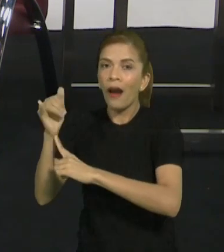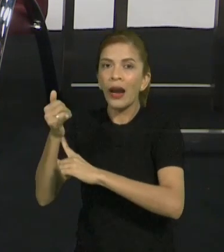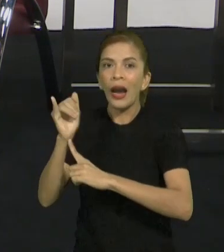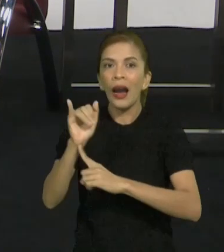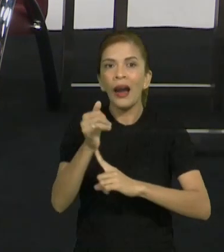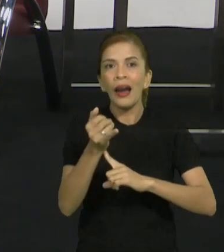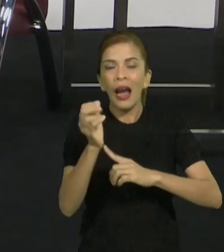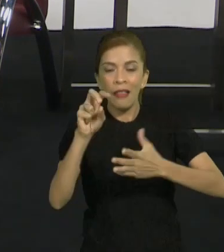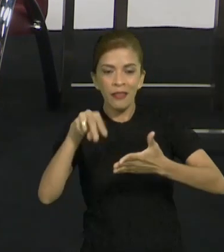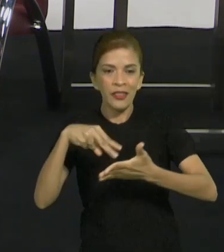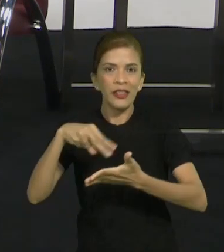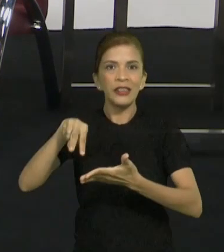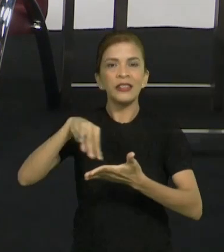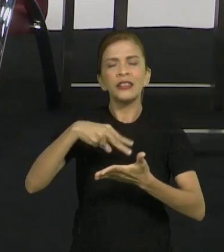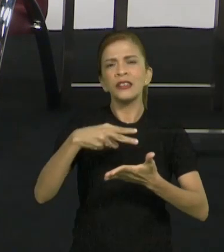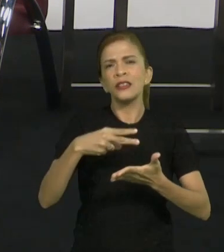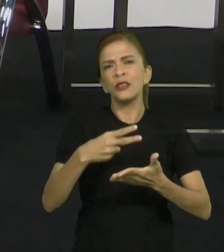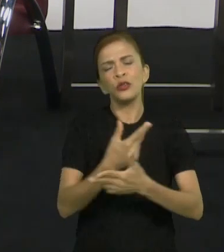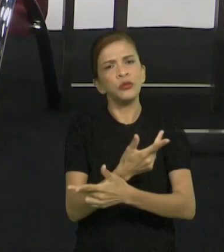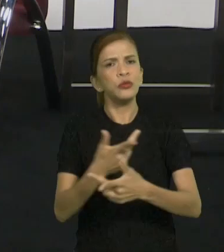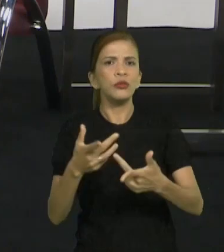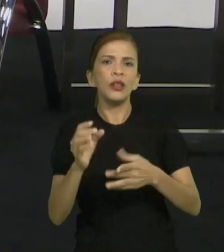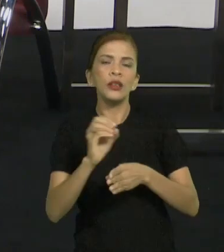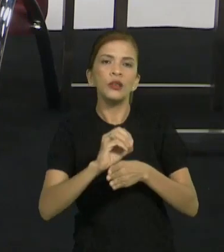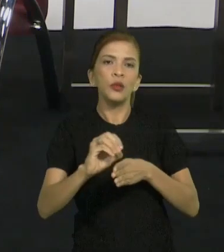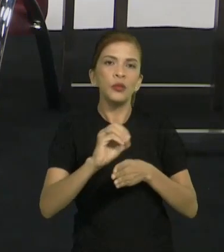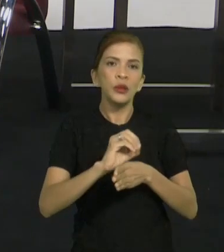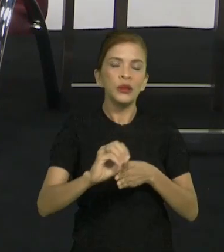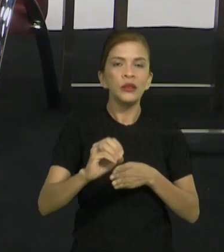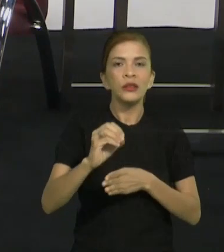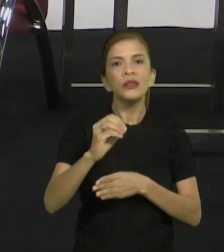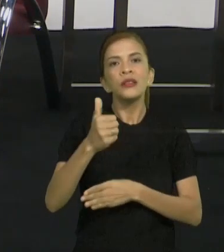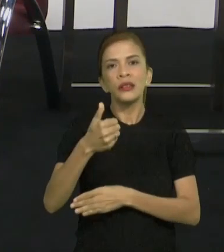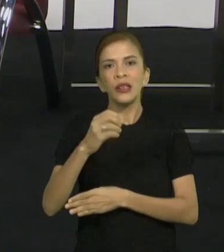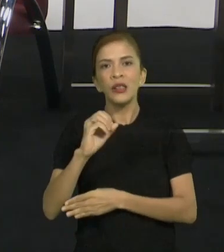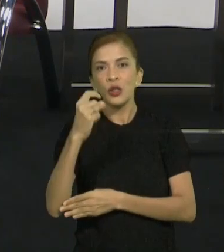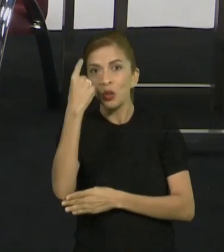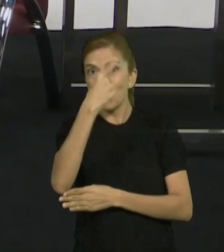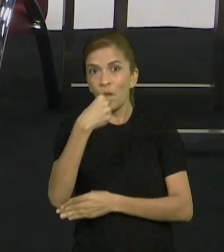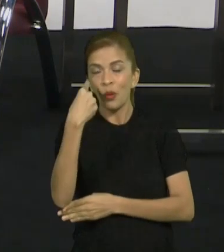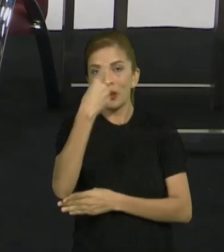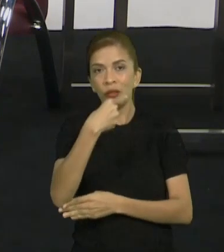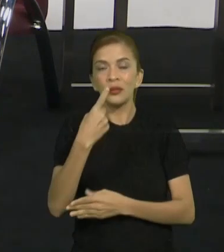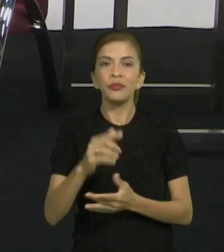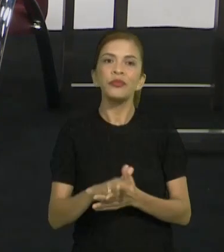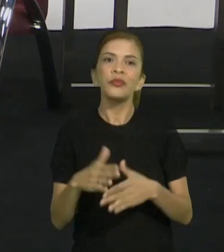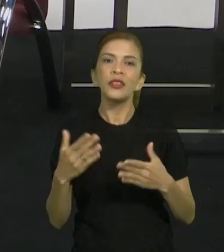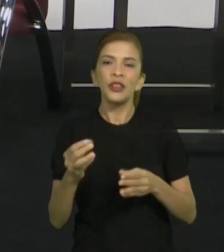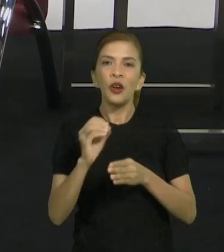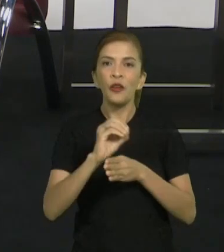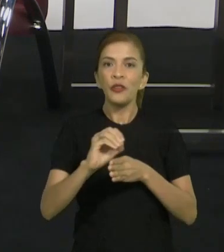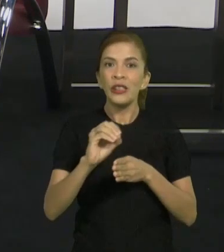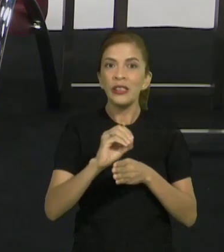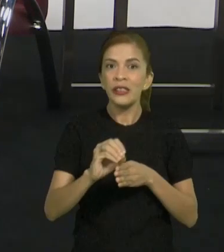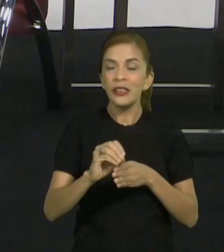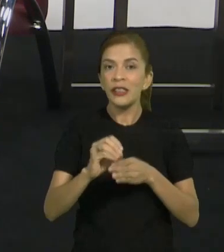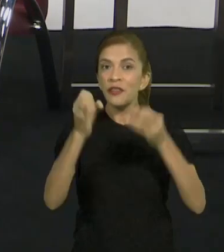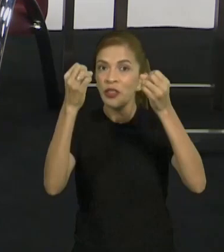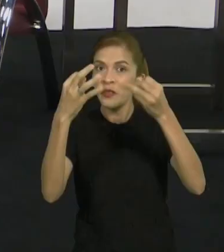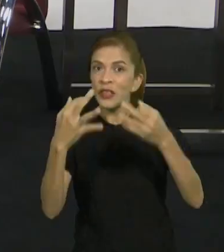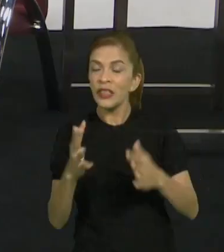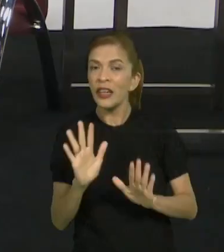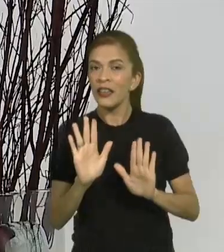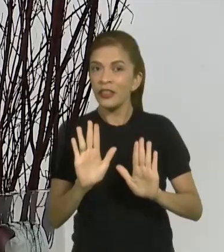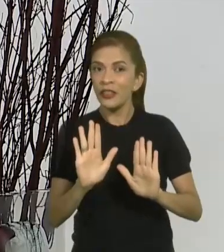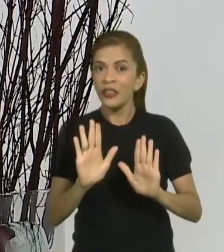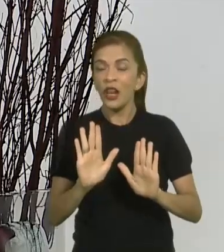dançar. Foram várias oficinas durante essas 10 horas. E sobre oficinas a gente vai falar já já, porque o Boi Encanto